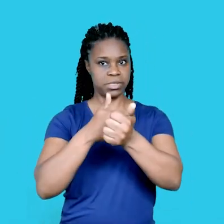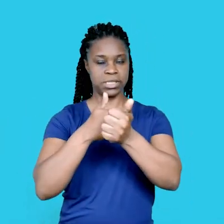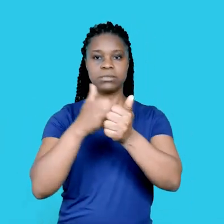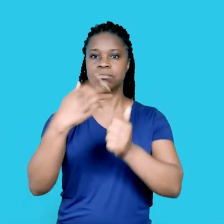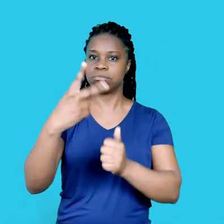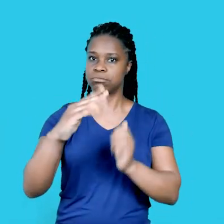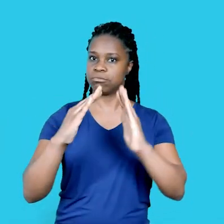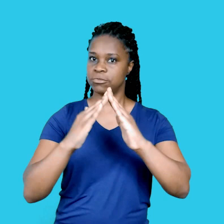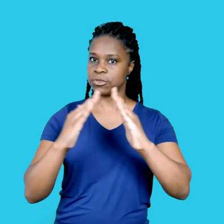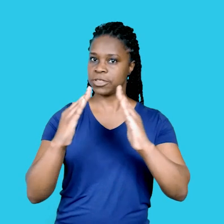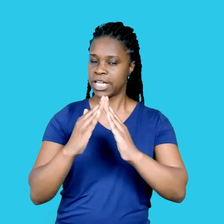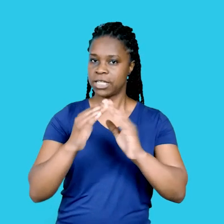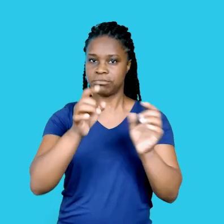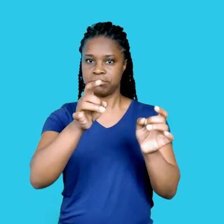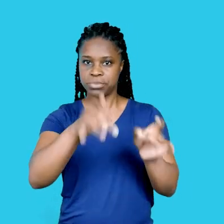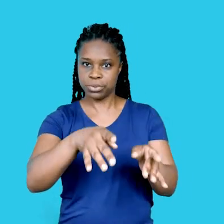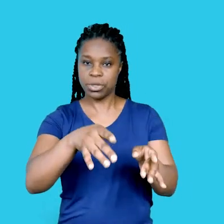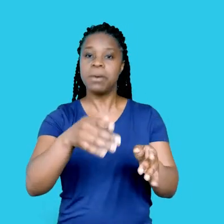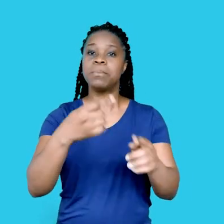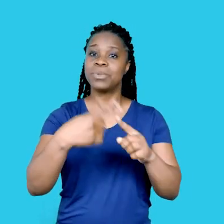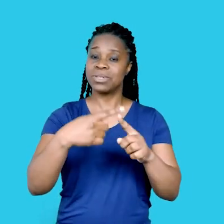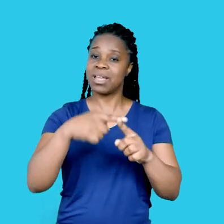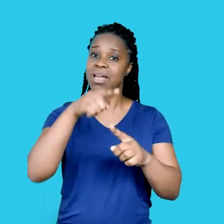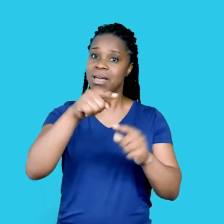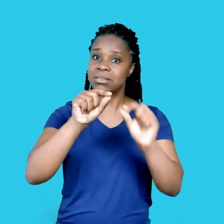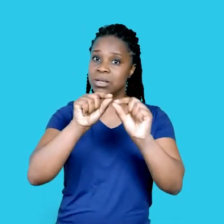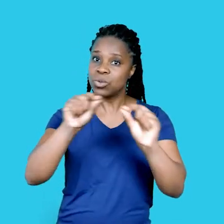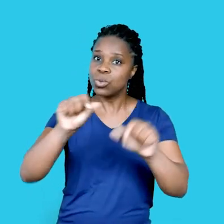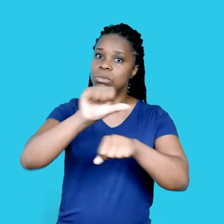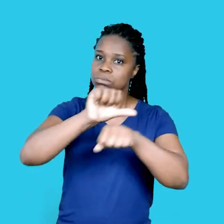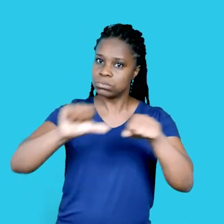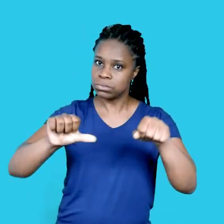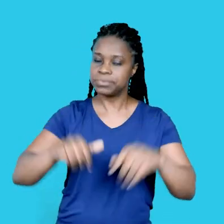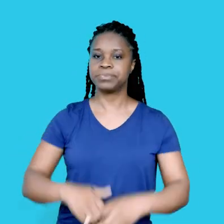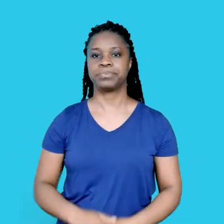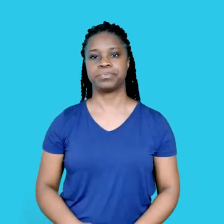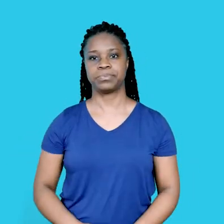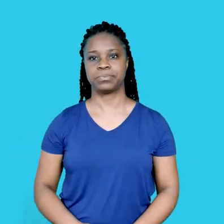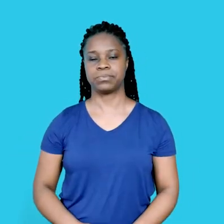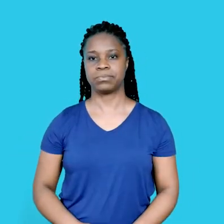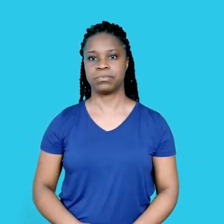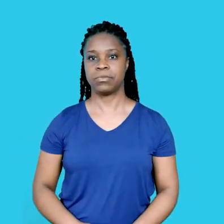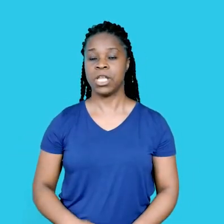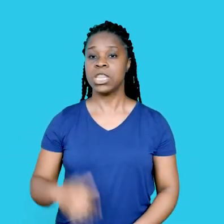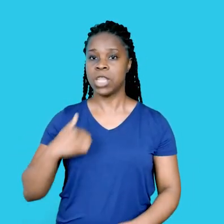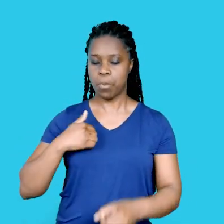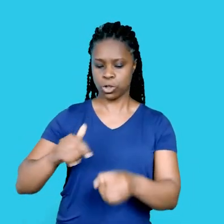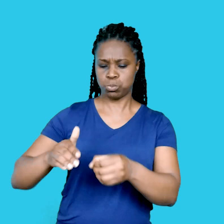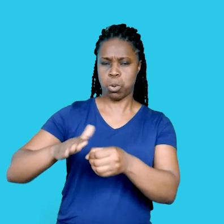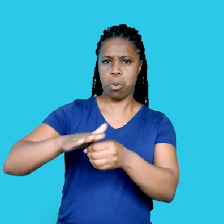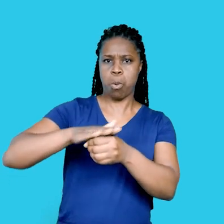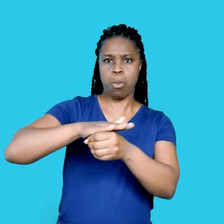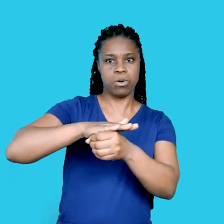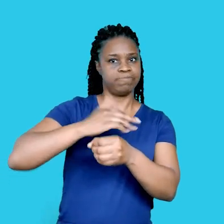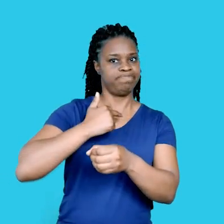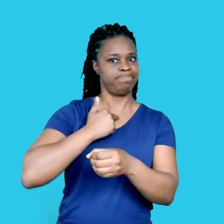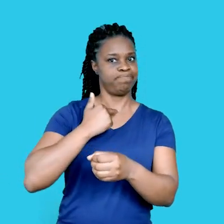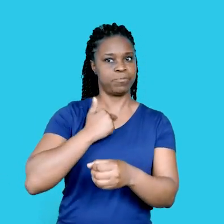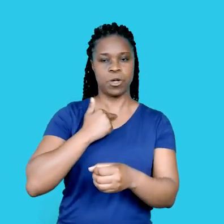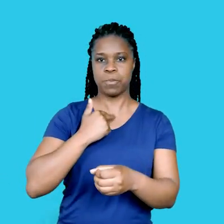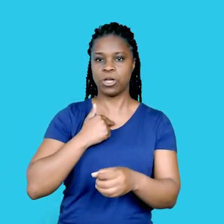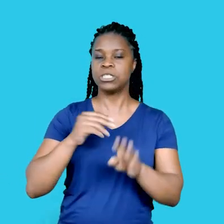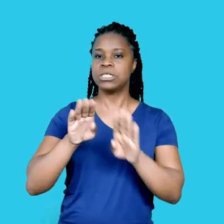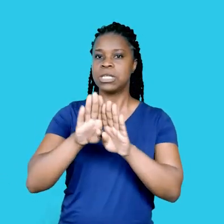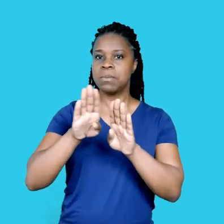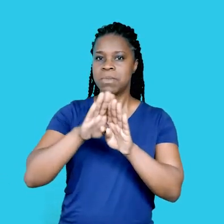mais próxima para o descarte adequado na caixa de pérfuro cortante. Não encha a embalagem por completo e